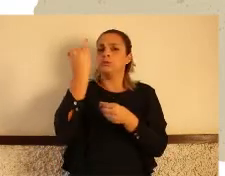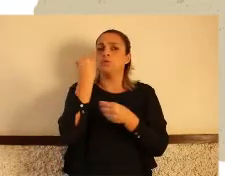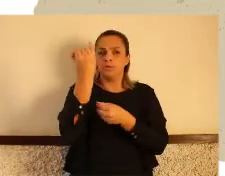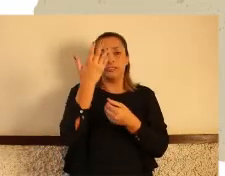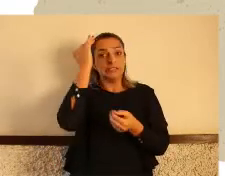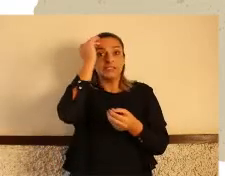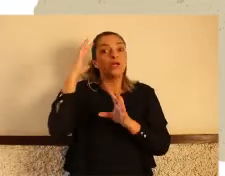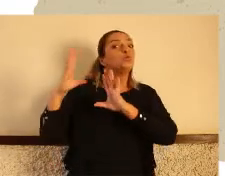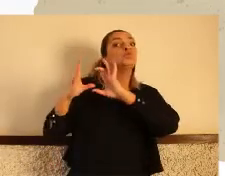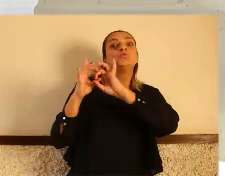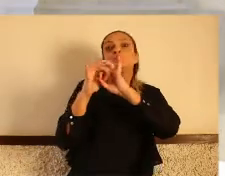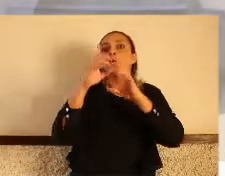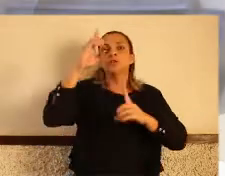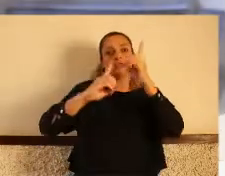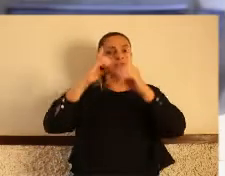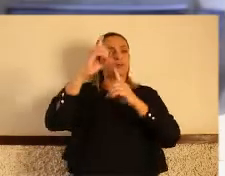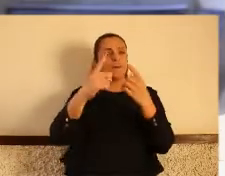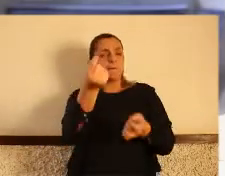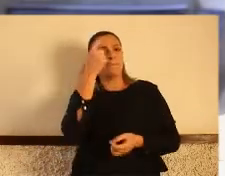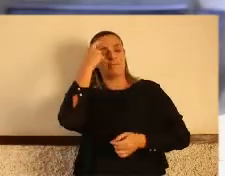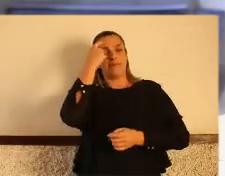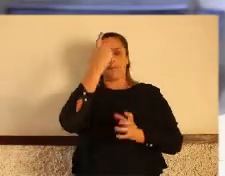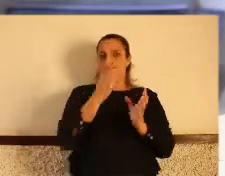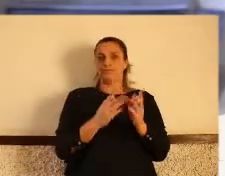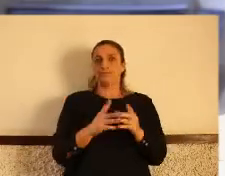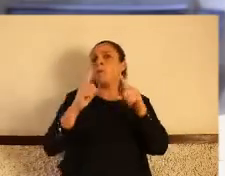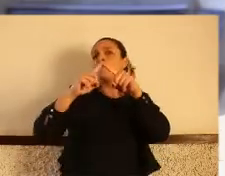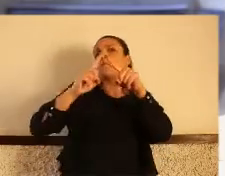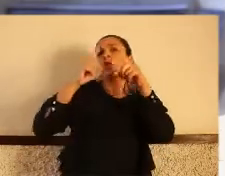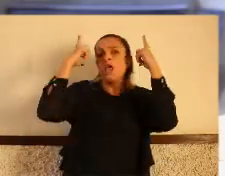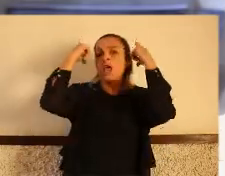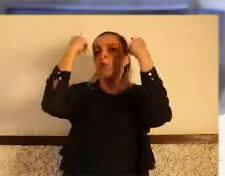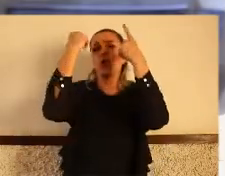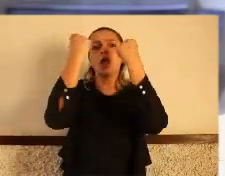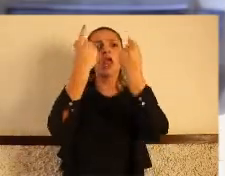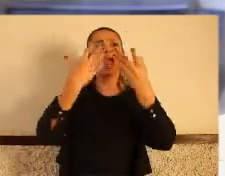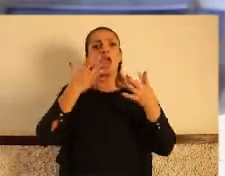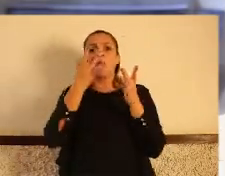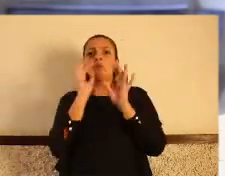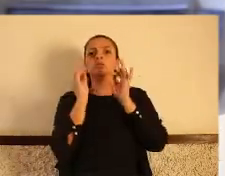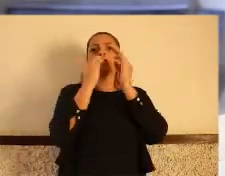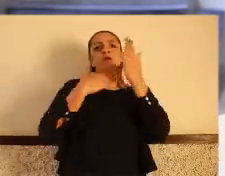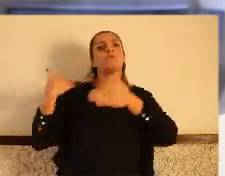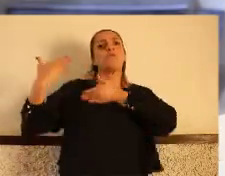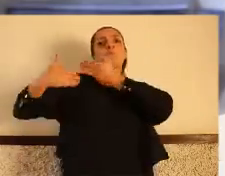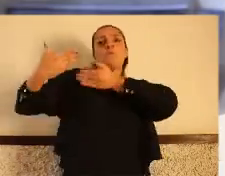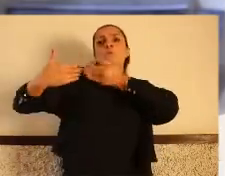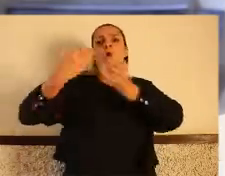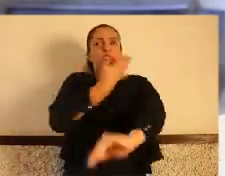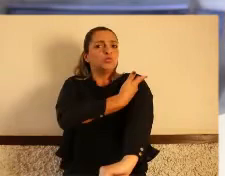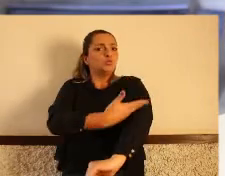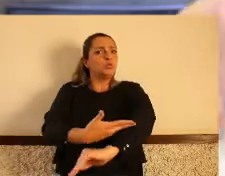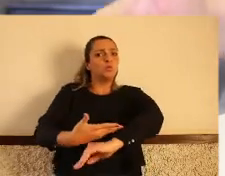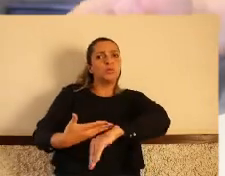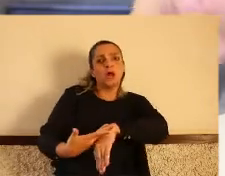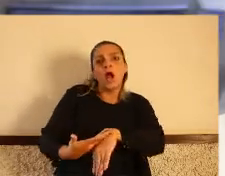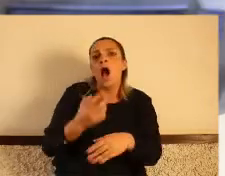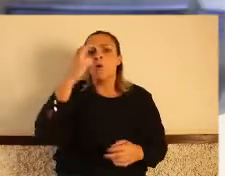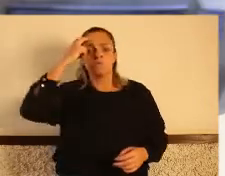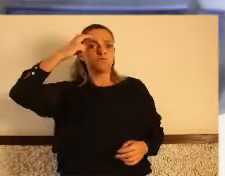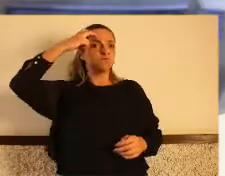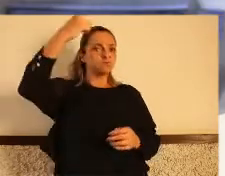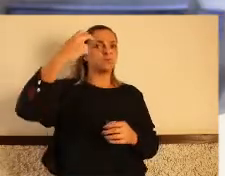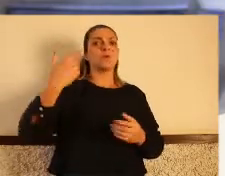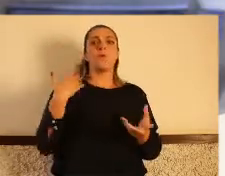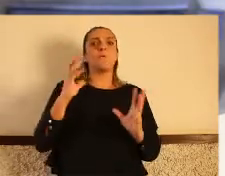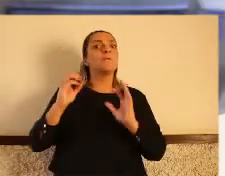de todo o mundo grego. Já parou para pensar por que o grego ele deixou um legado cultural, um legado